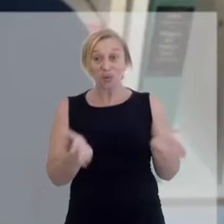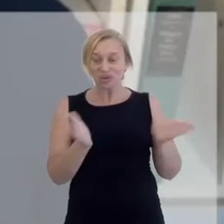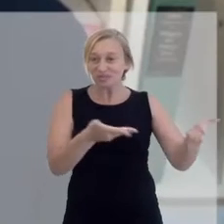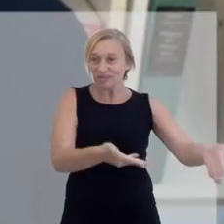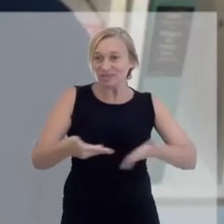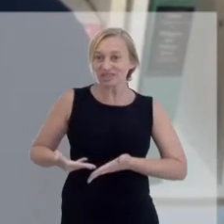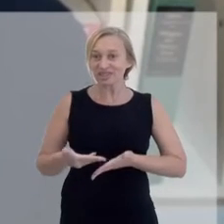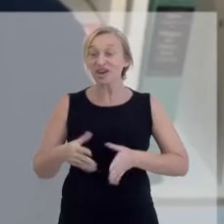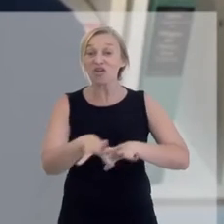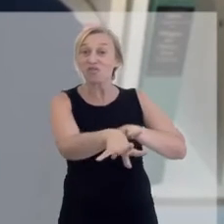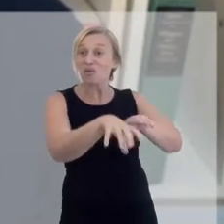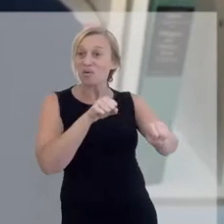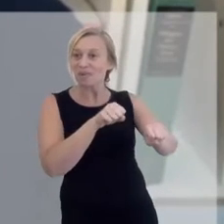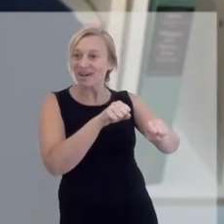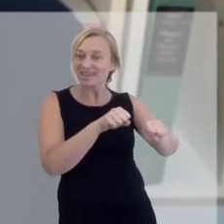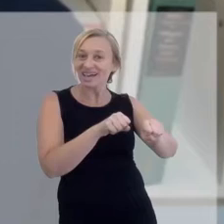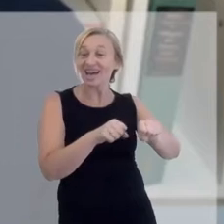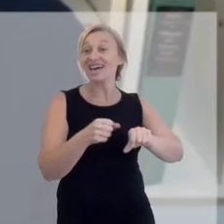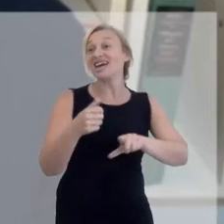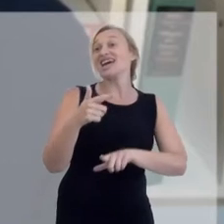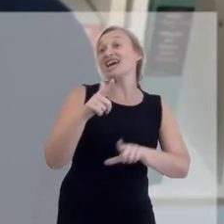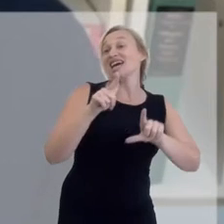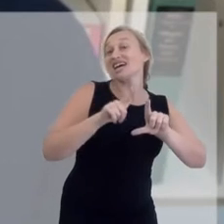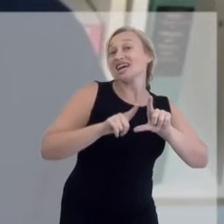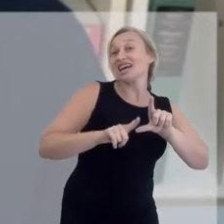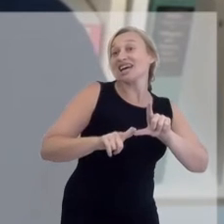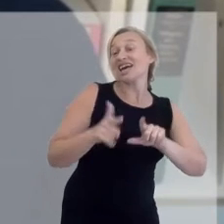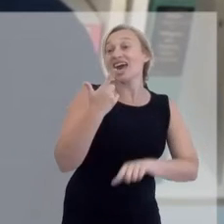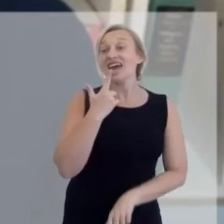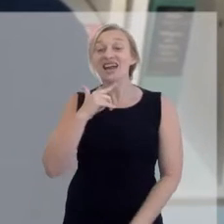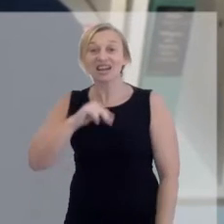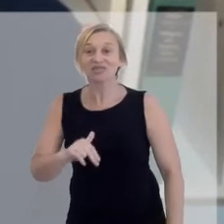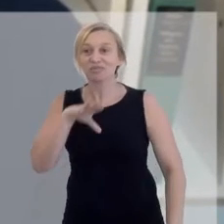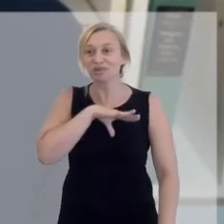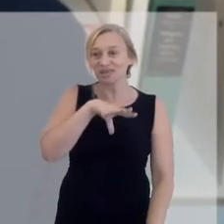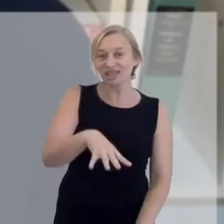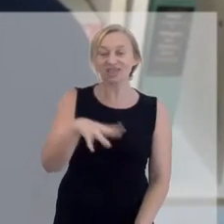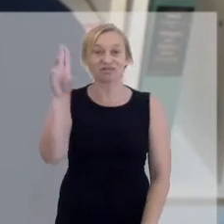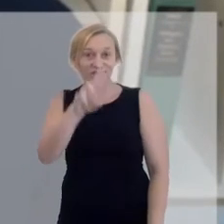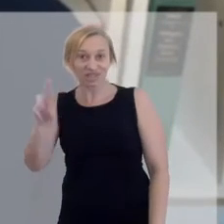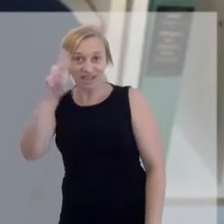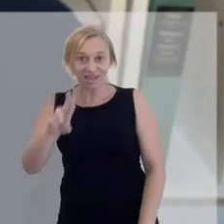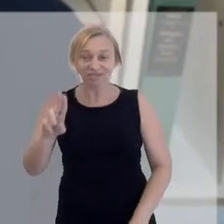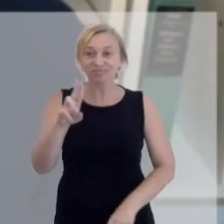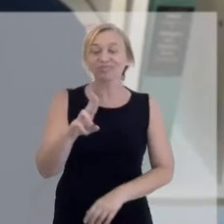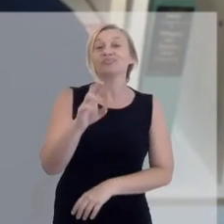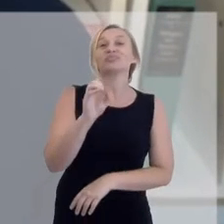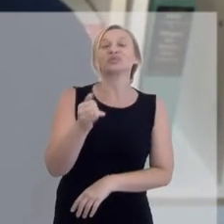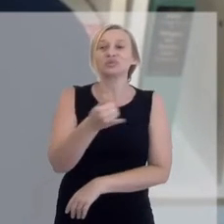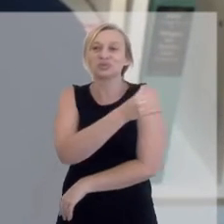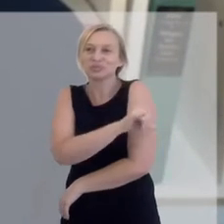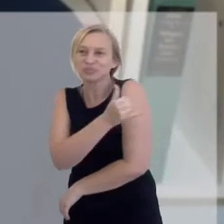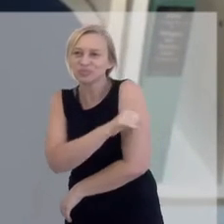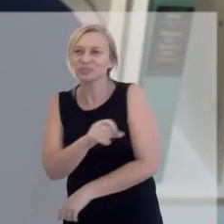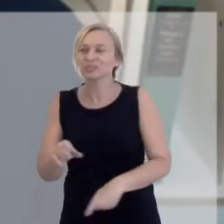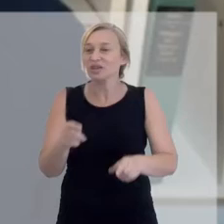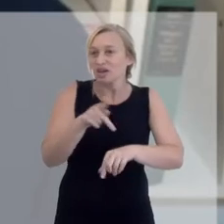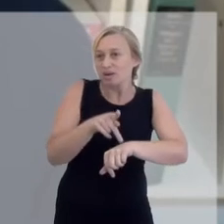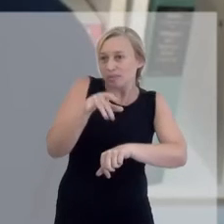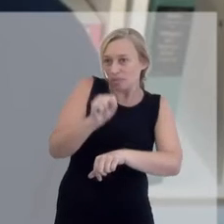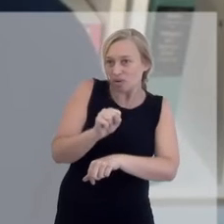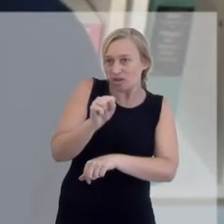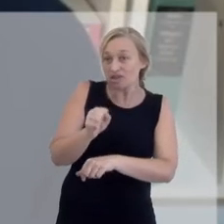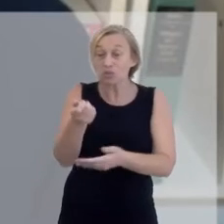Nossa convidada de hoje é formada em Letras, Língua Portuguesa, pela Universidade do Estado do Rio de Janeiro e tem pós-graduação